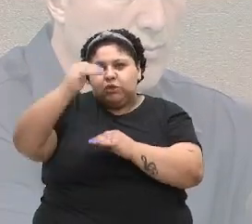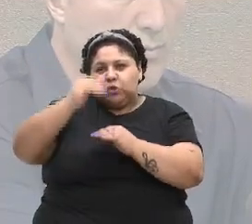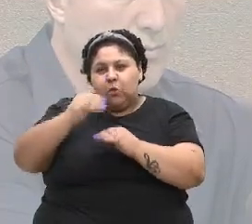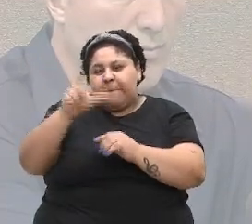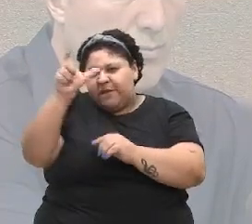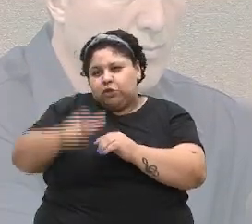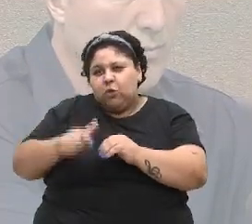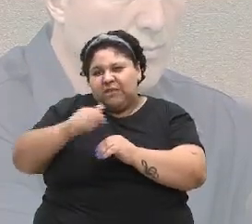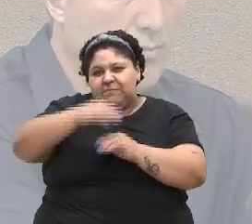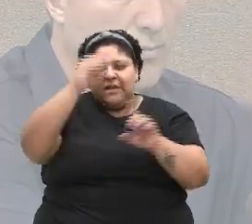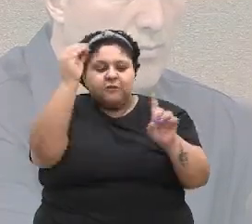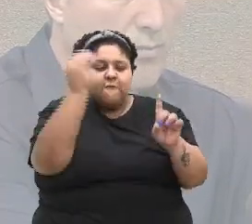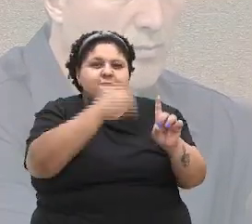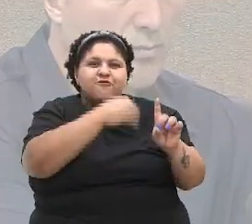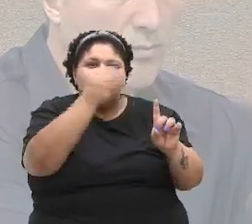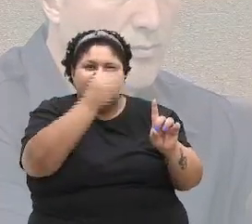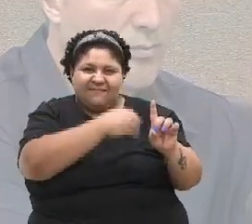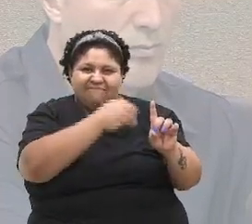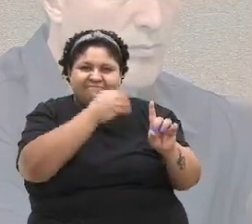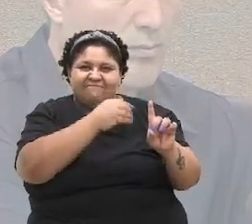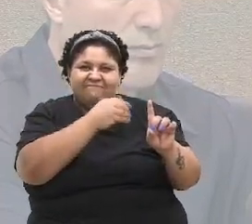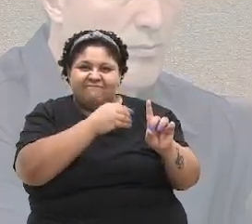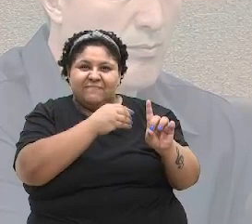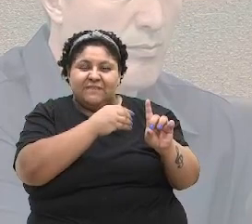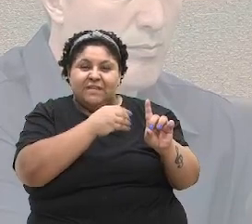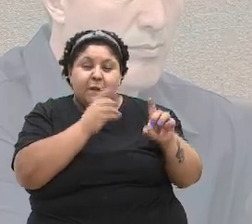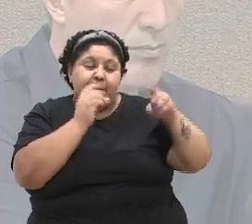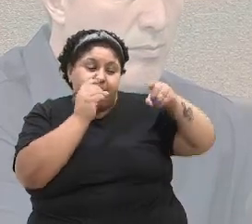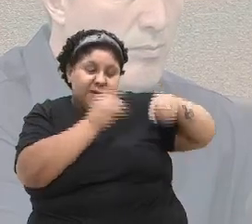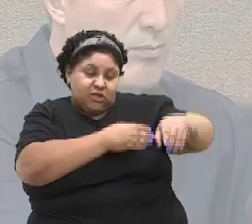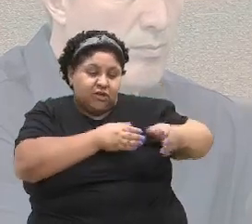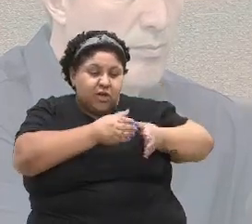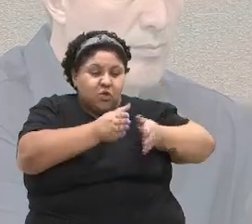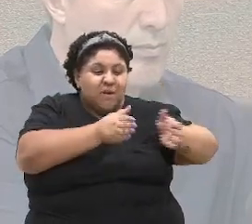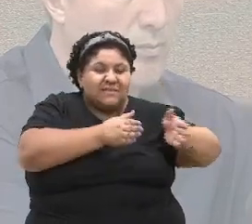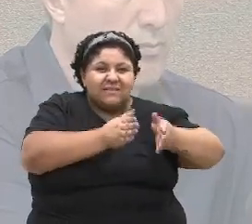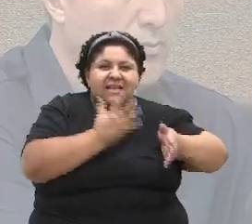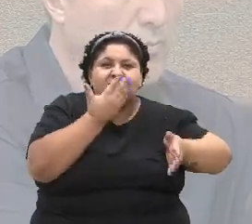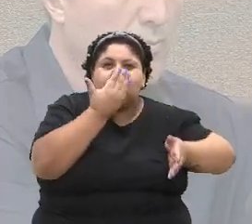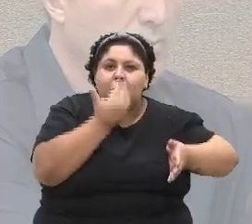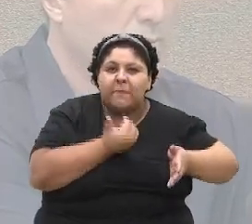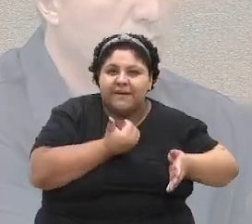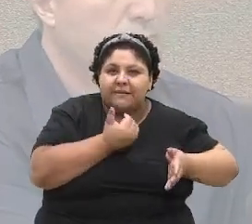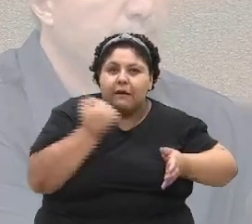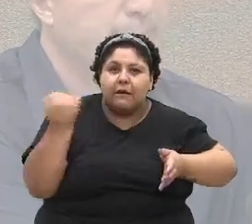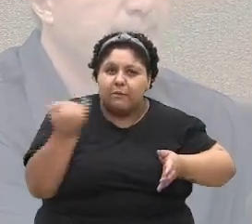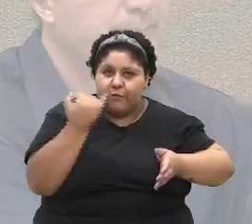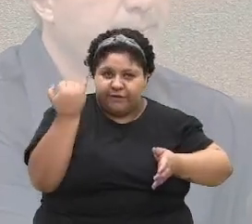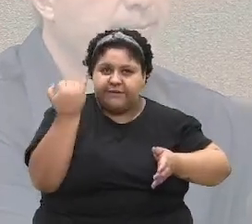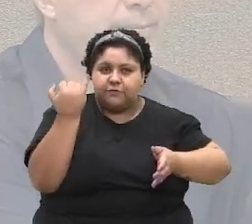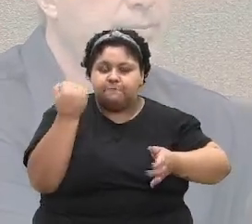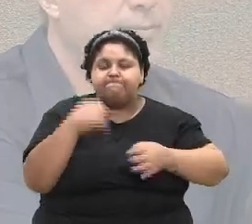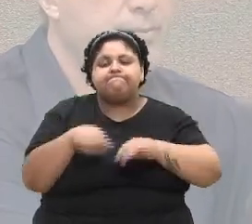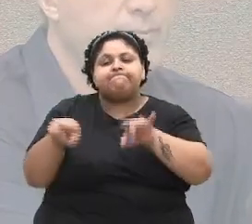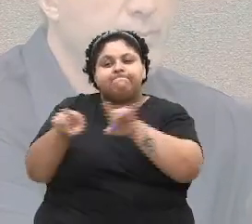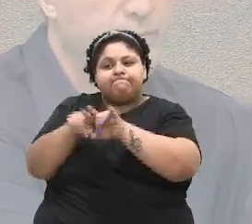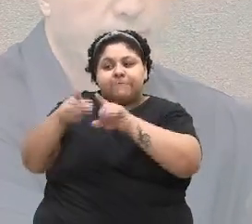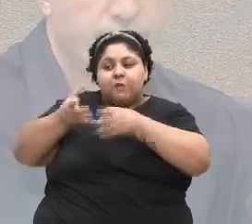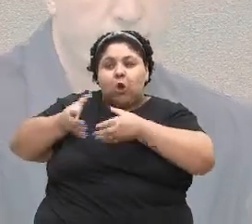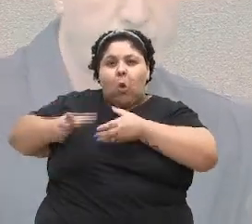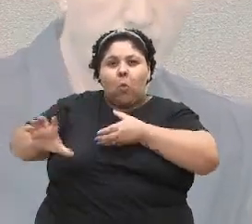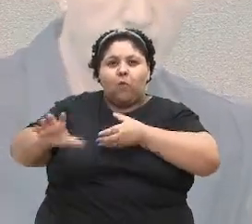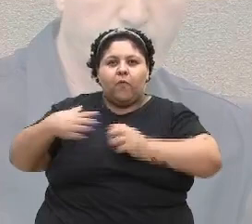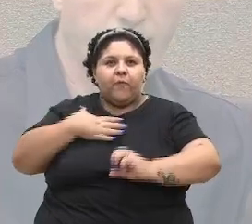mais difícil o acesso a alimentos básicos e essenciais. Além disso, repudiamos a